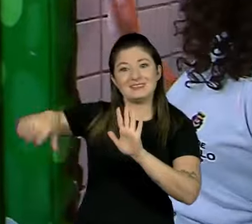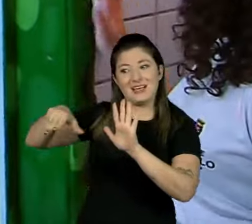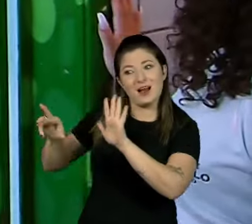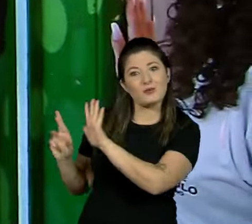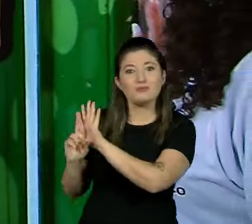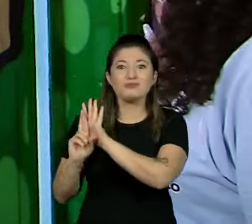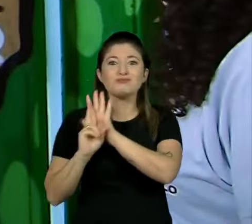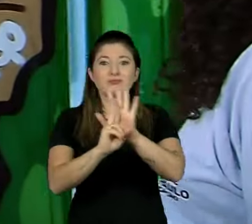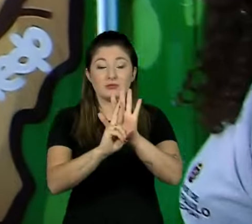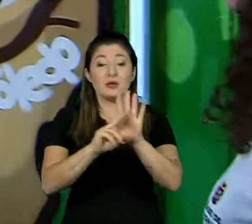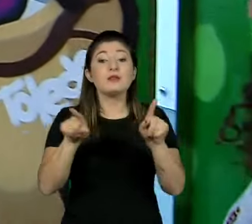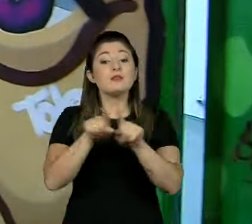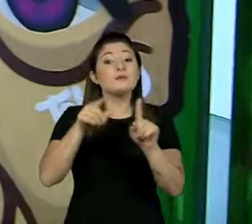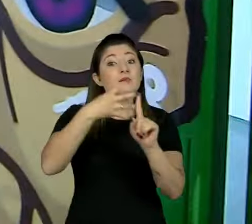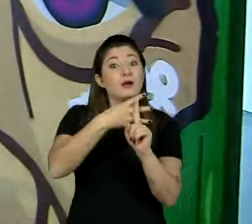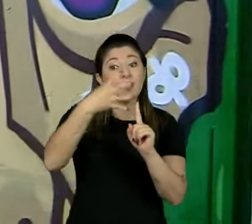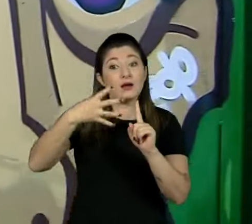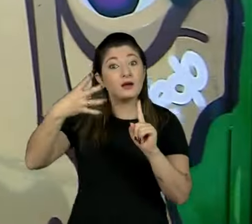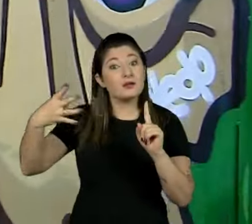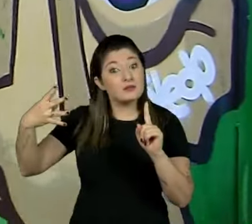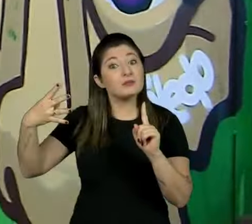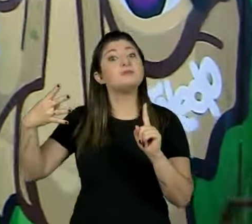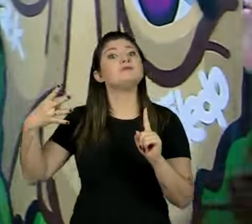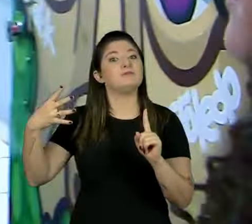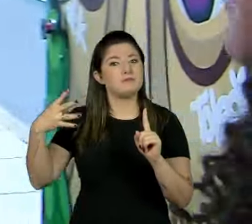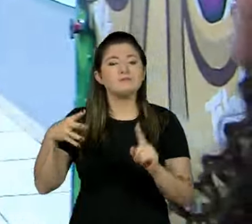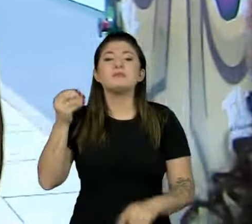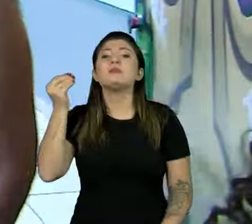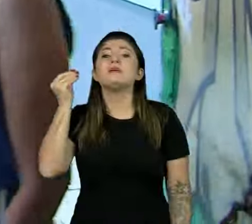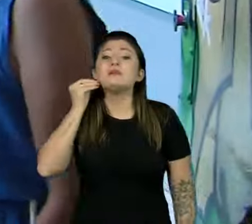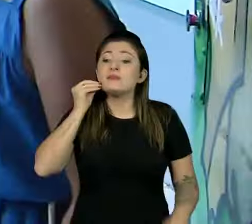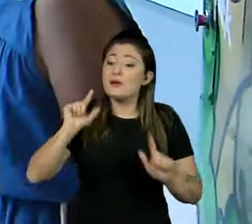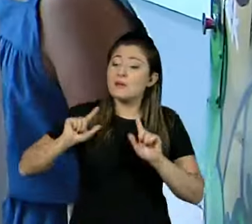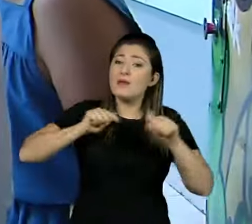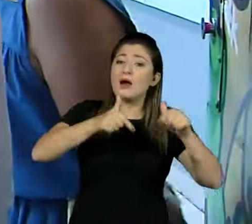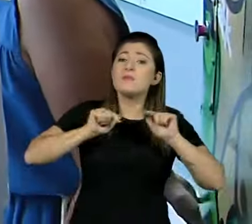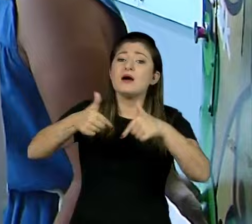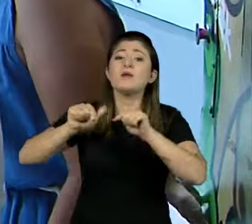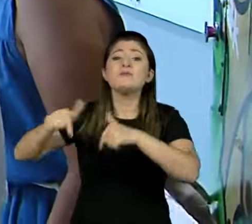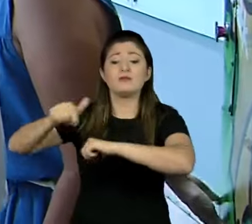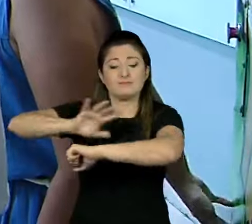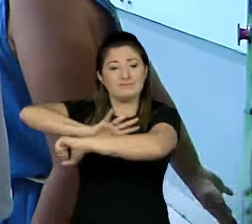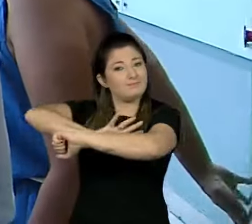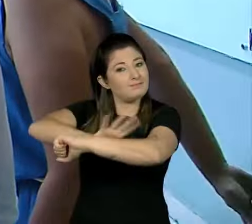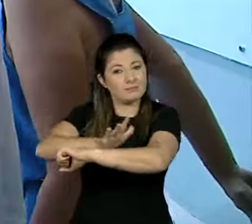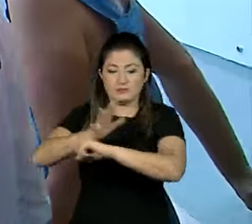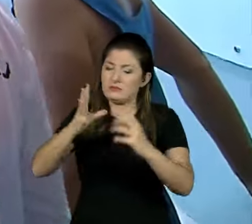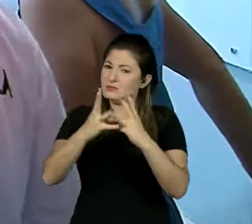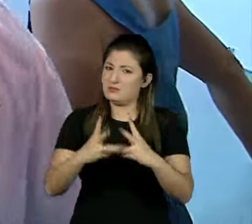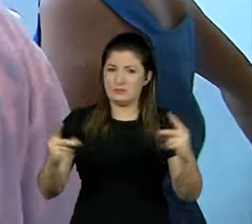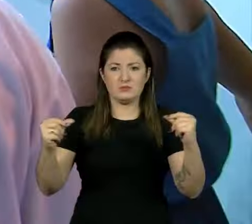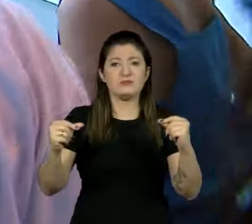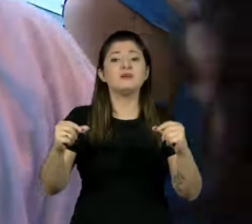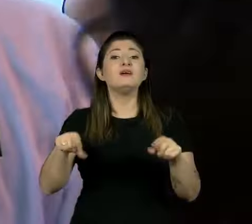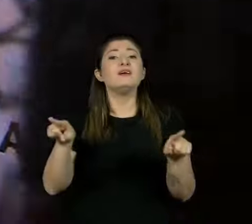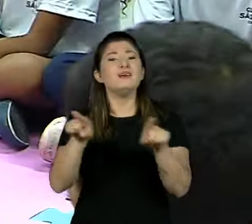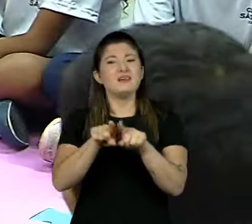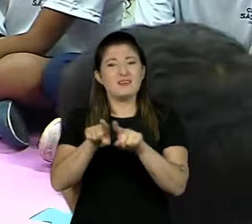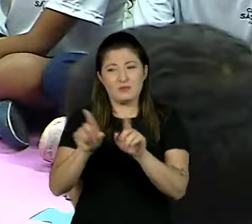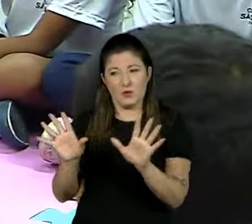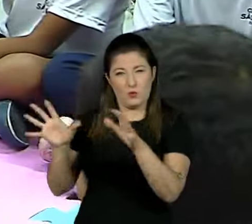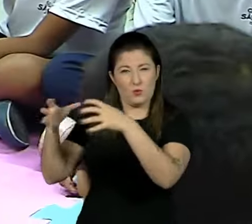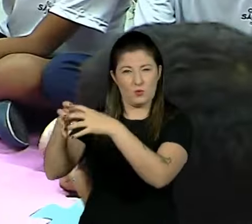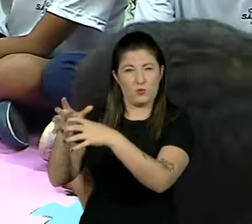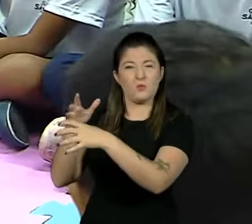população LGBTQIA+, e realiza ações antirracistas e contra a intolerância religiosa.